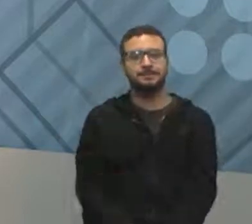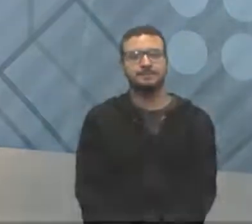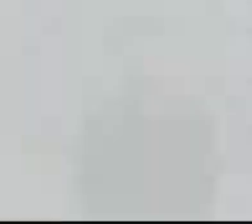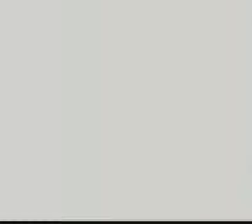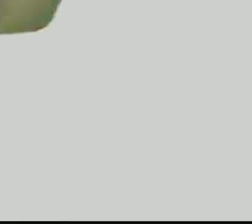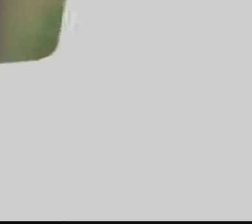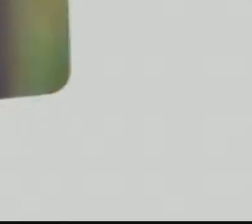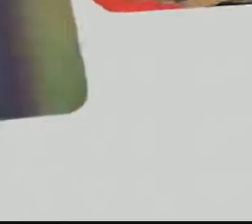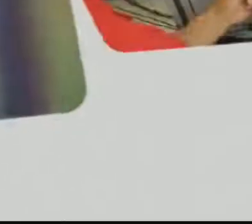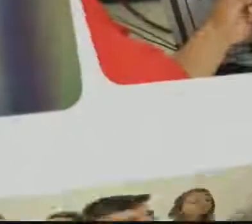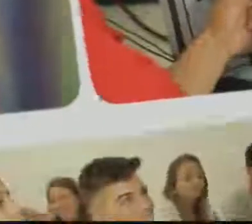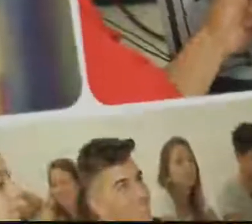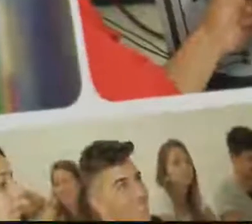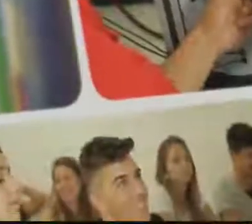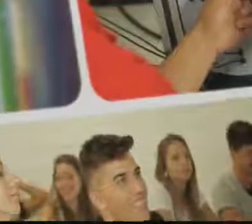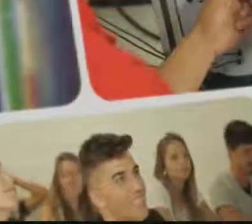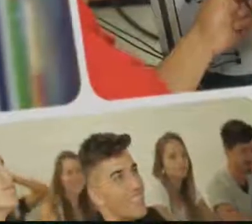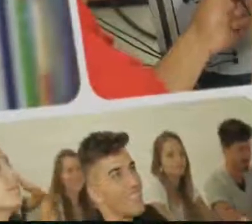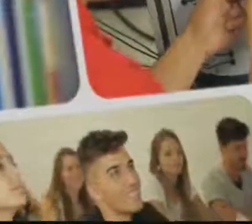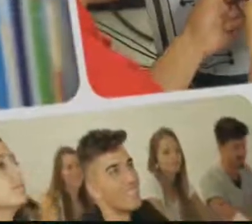e